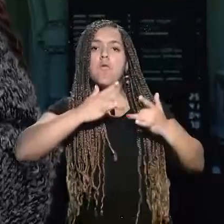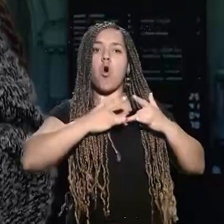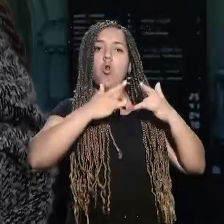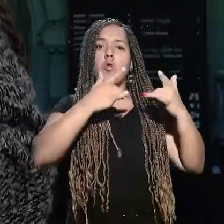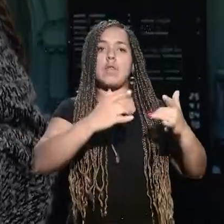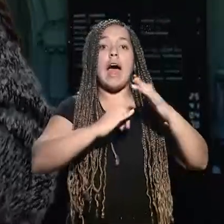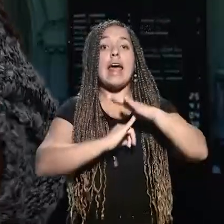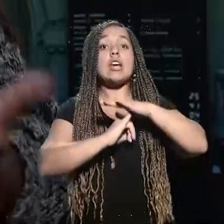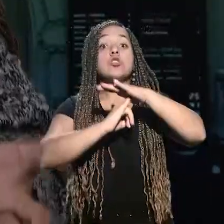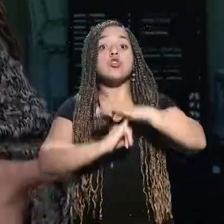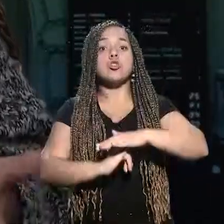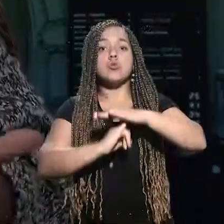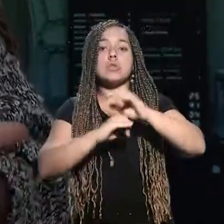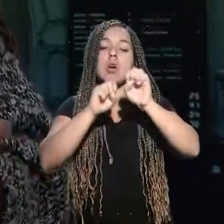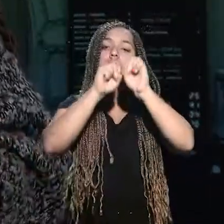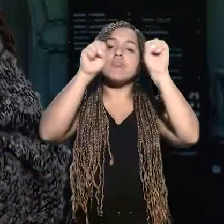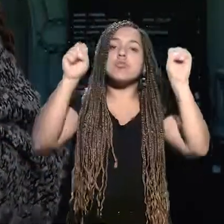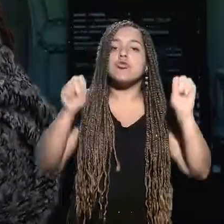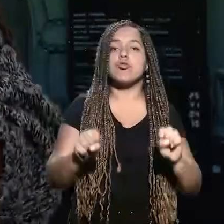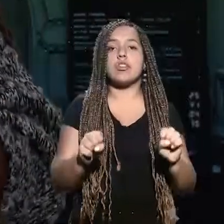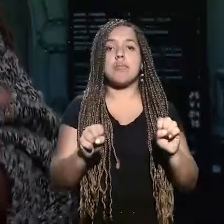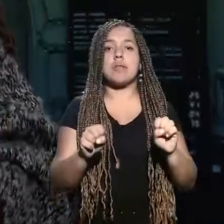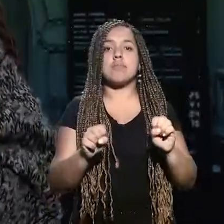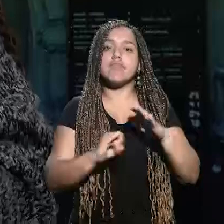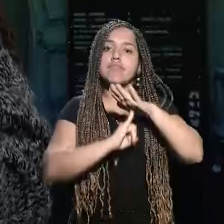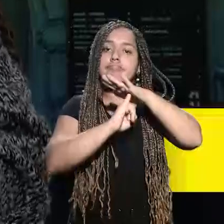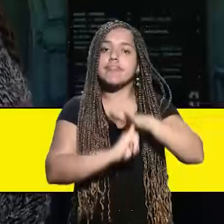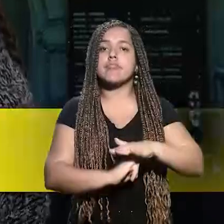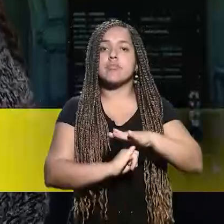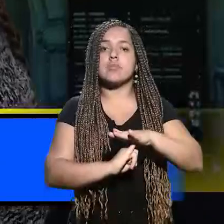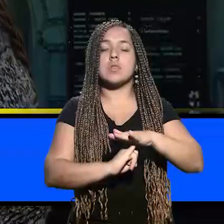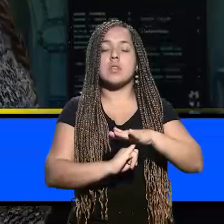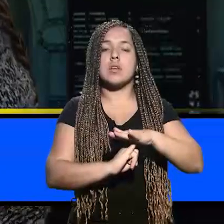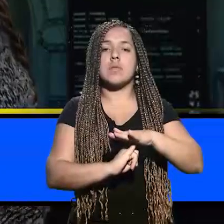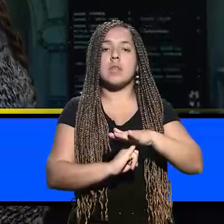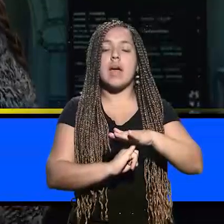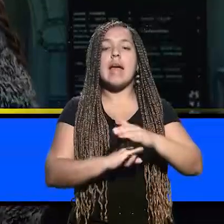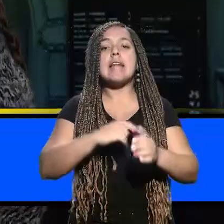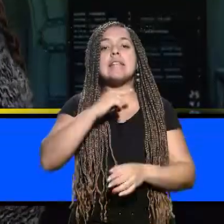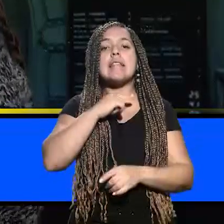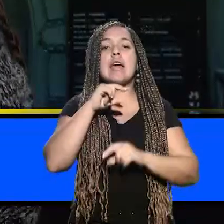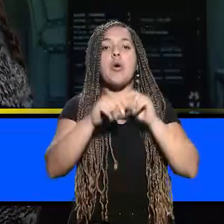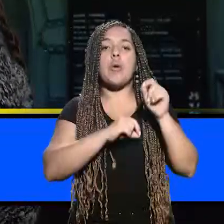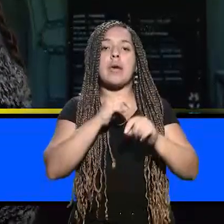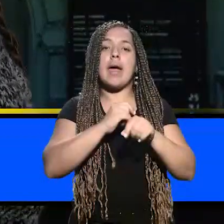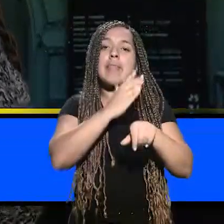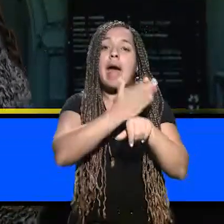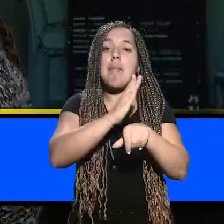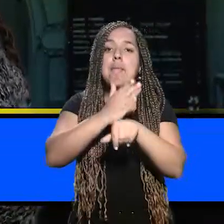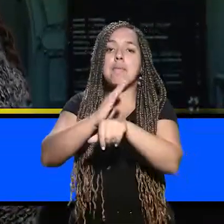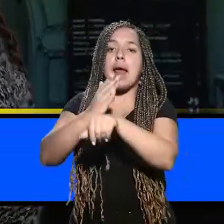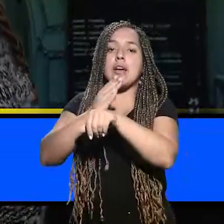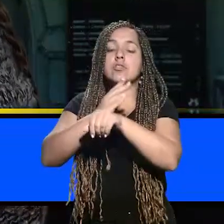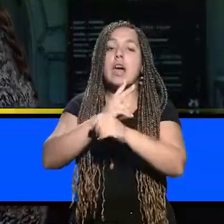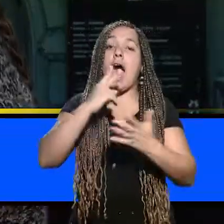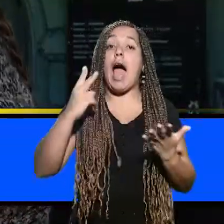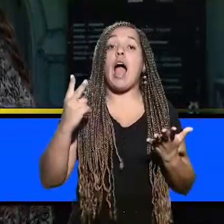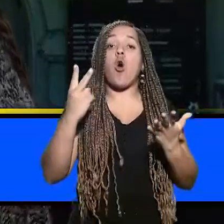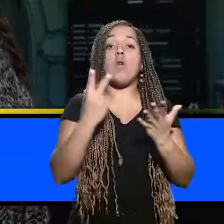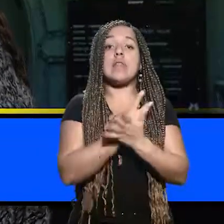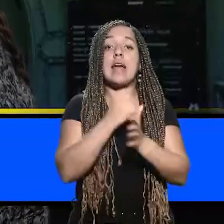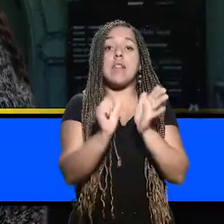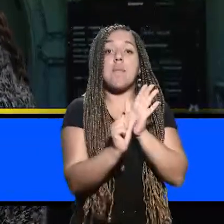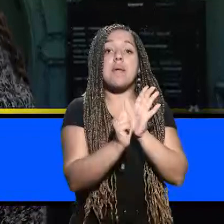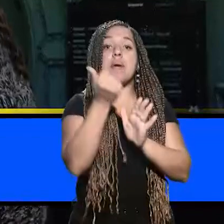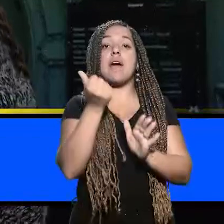praticada por instituições, por sistemas institucionais. Ele é nomeado primeiramente nos